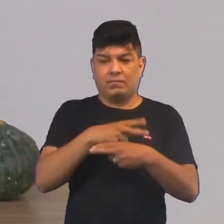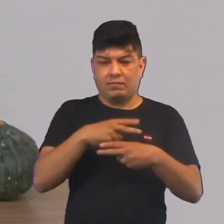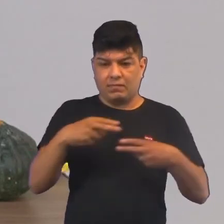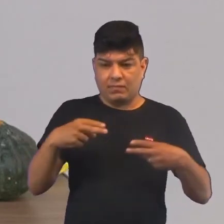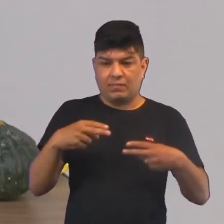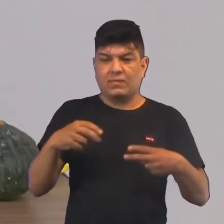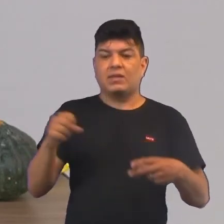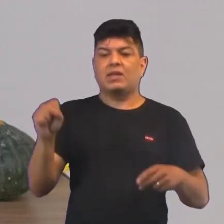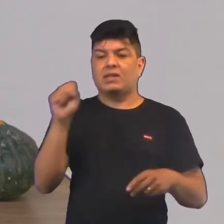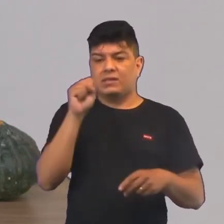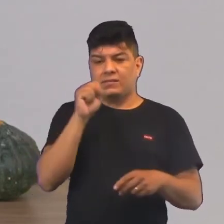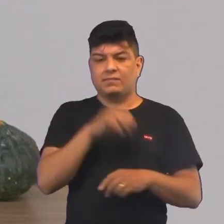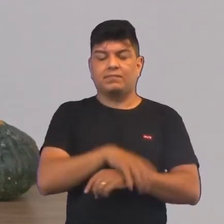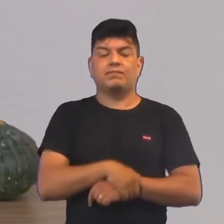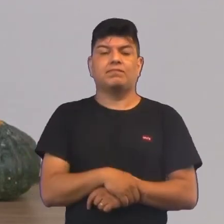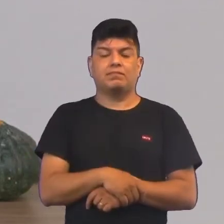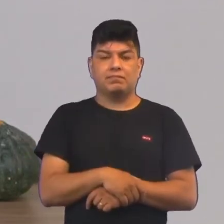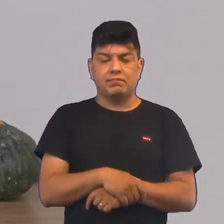Comprou também